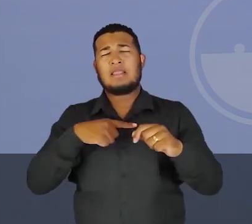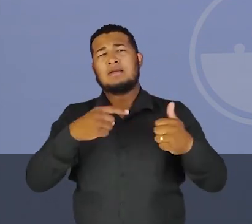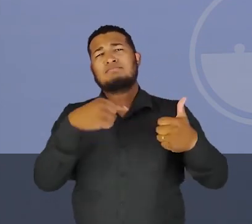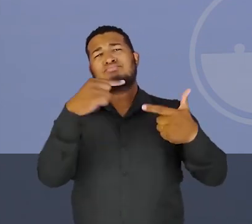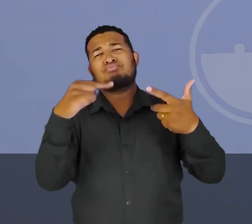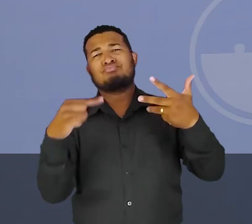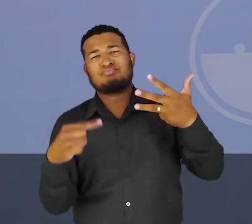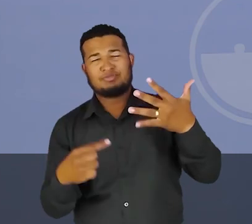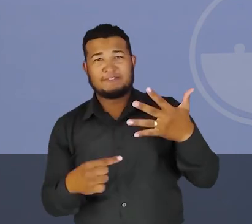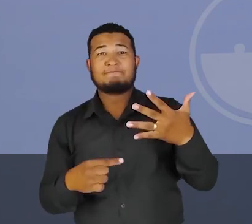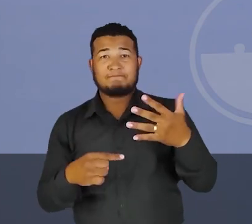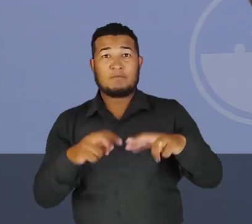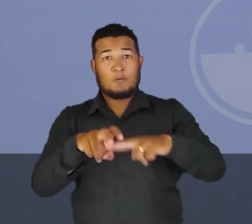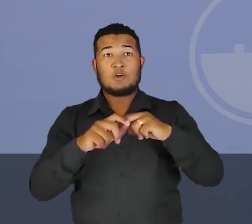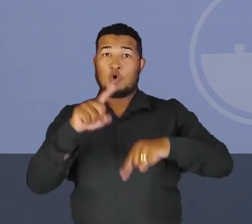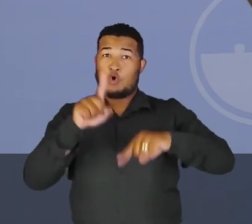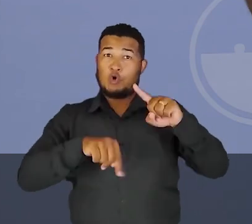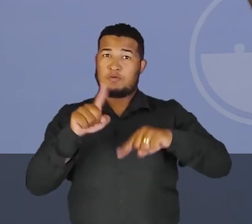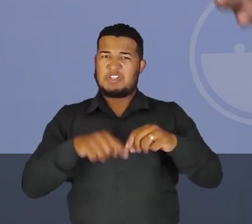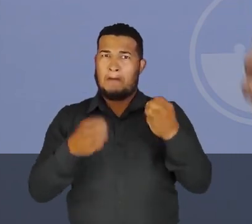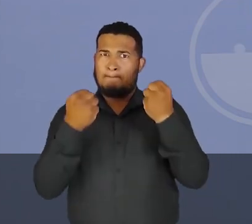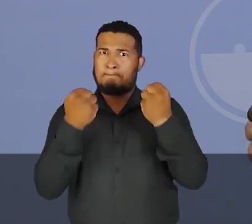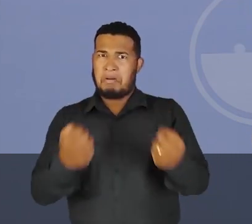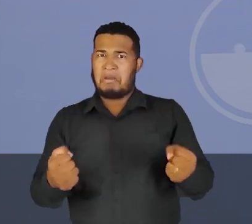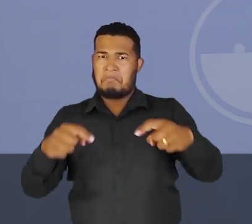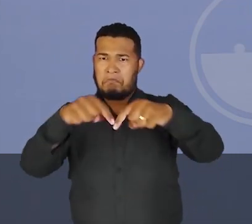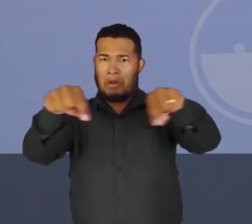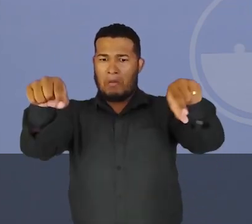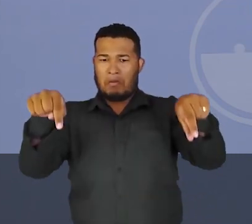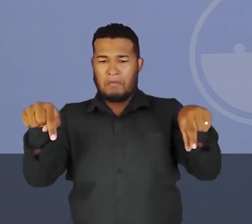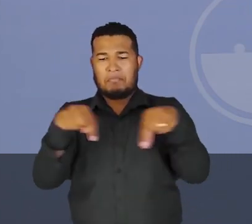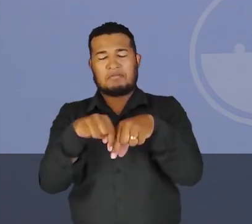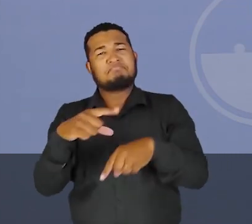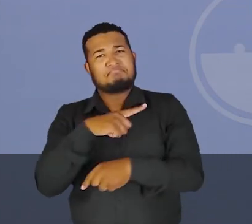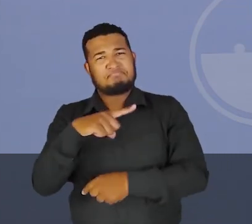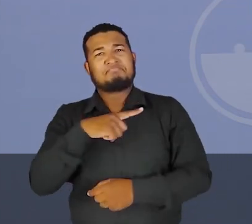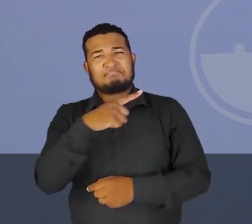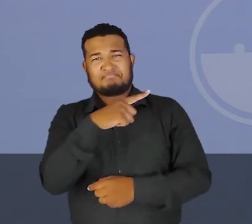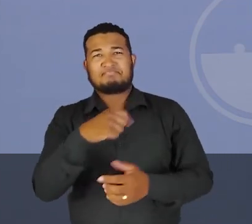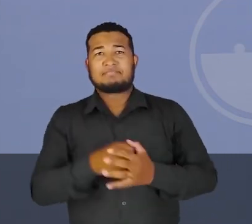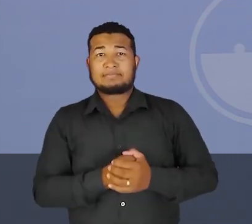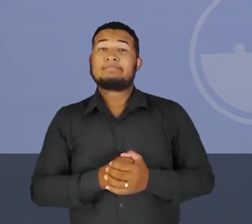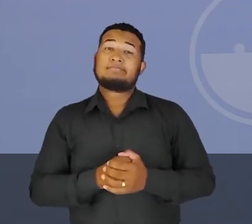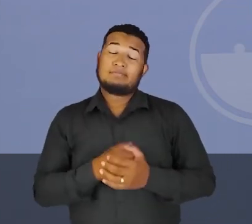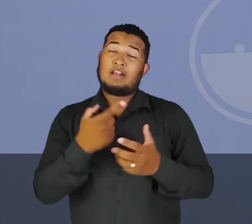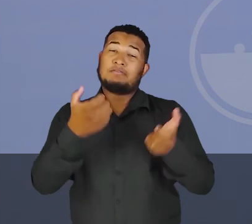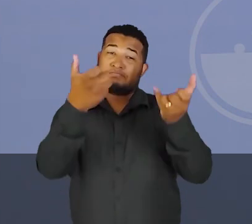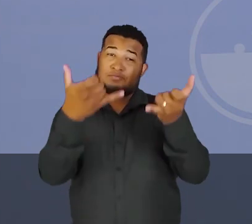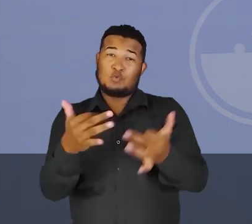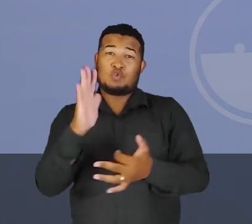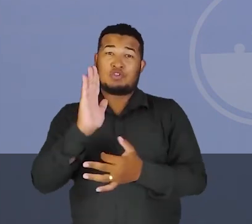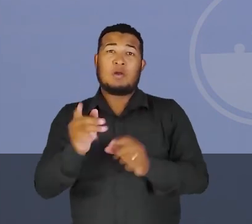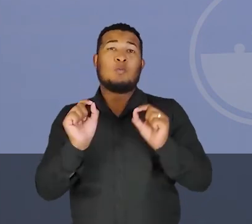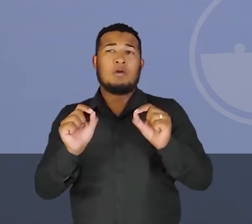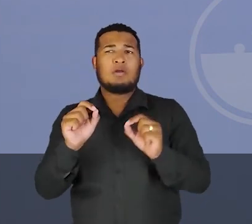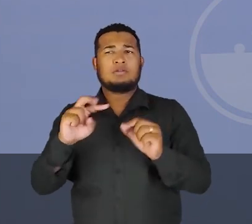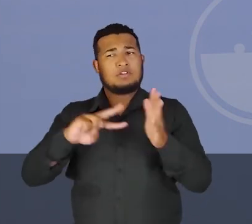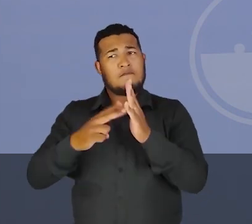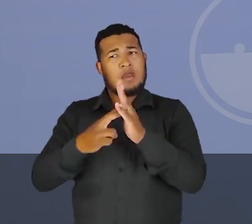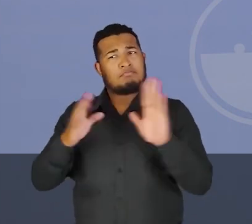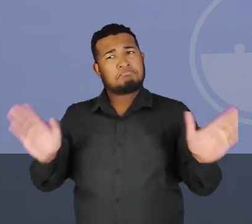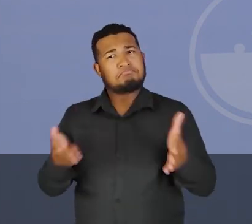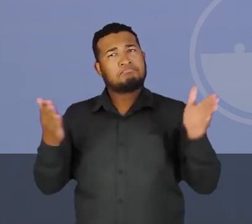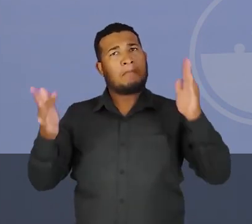elementos com esse objeto pesadão que está ali no meio da rua, né? Que, como ele diz... faz pensar,